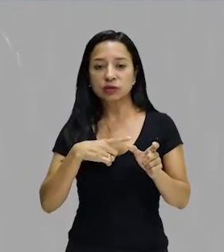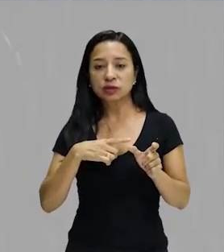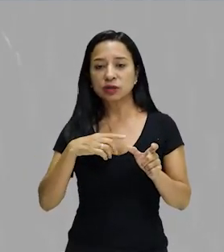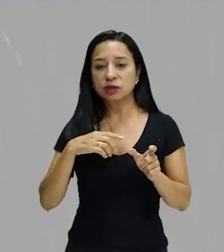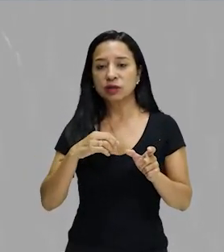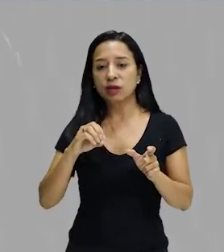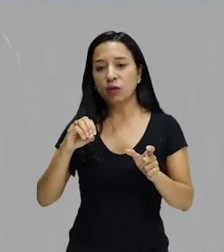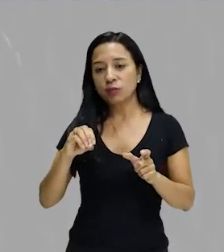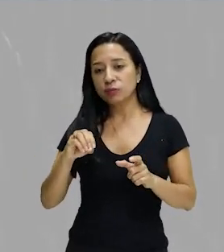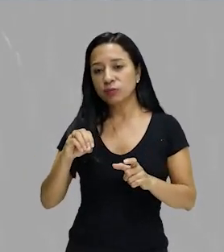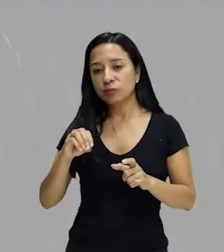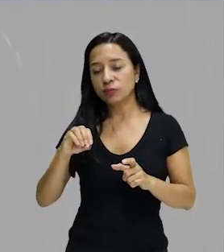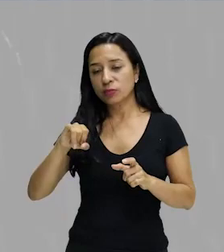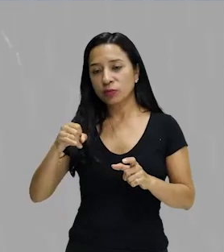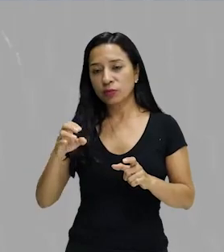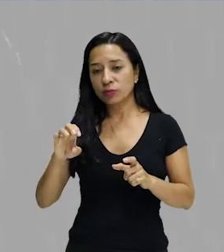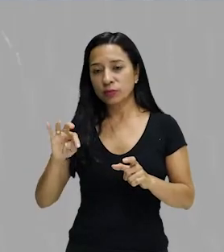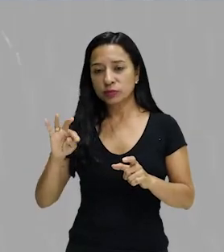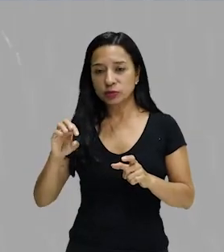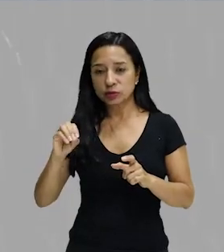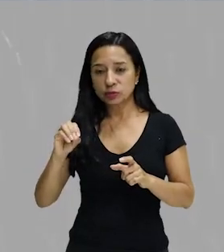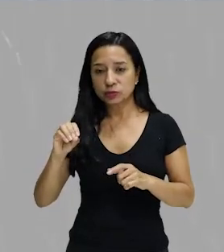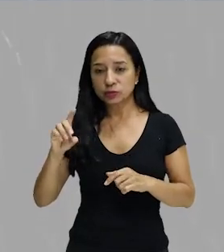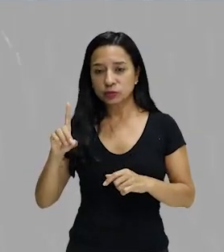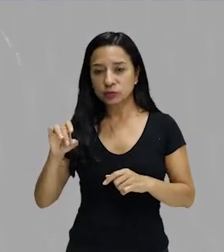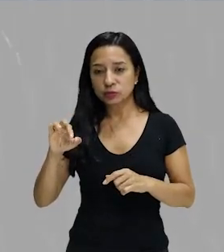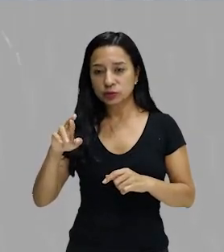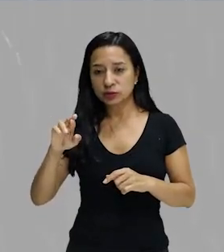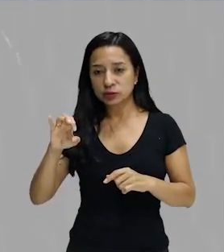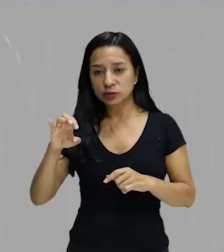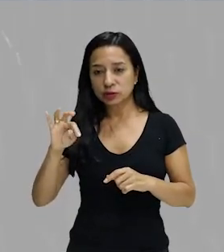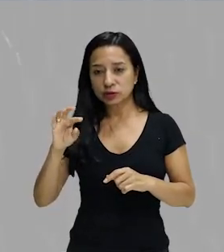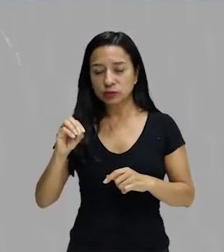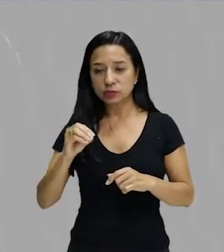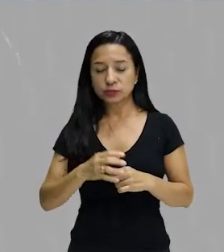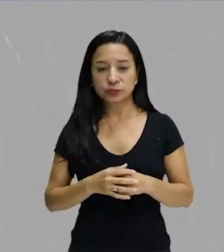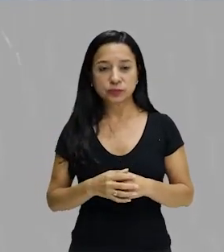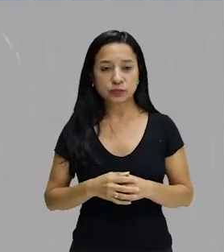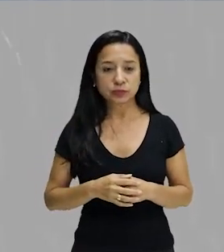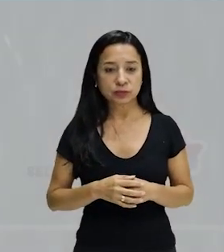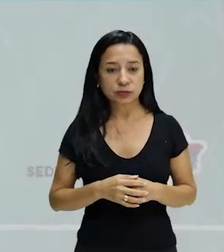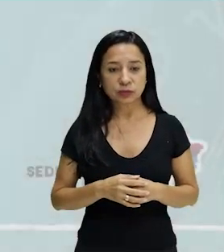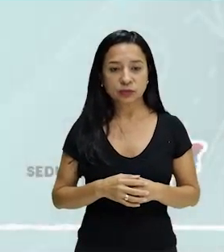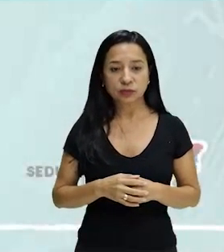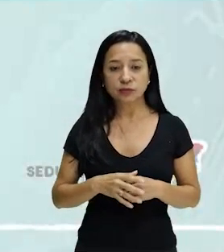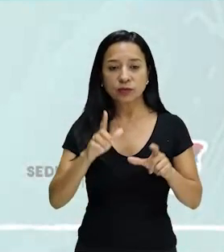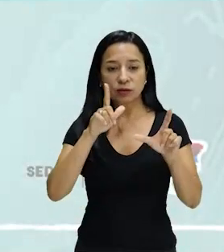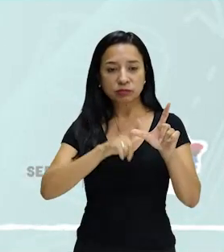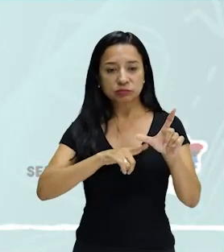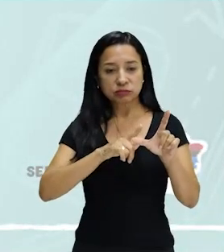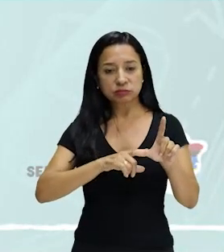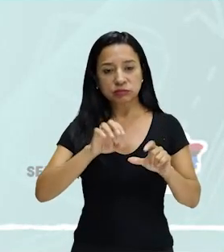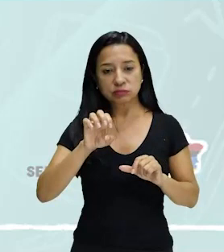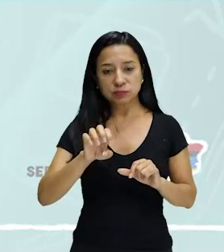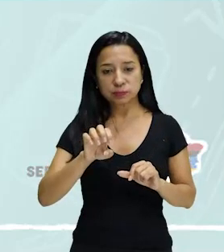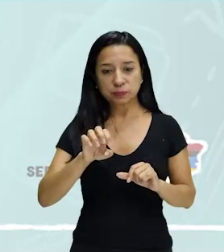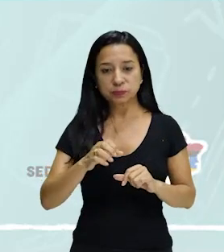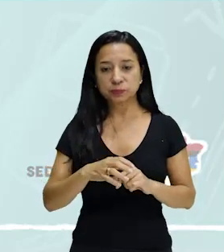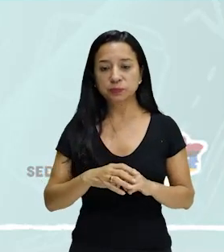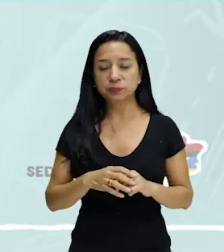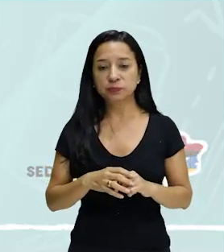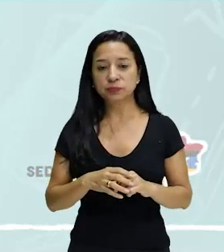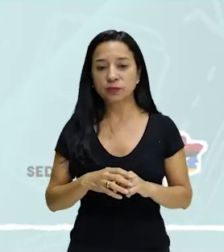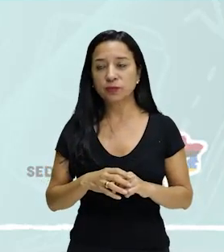direto, que é o que está pedindo, no sentido de acarretar, produzir consequência? Letra E.